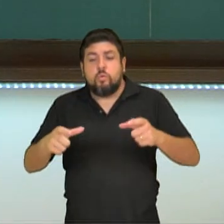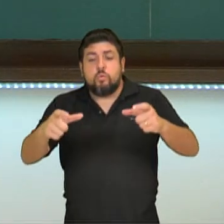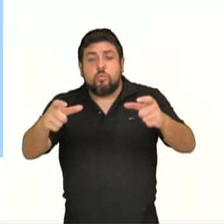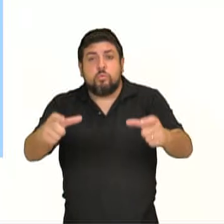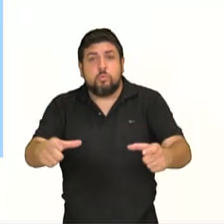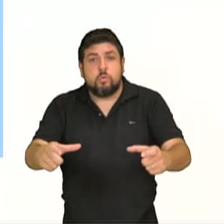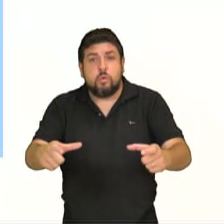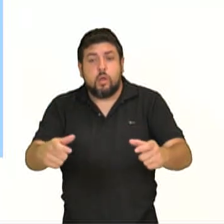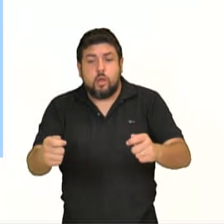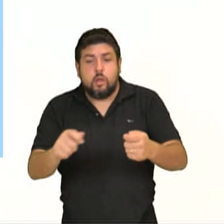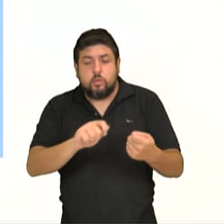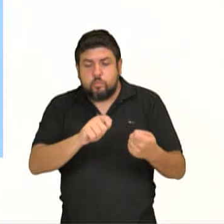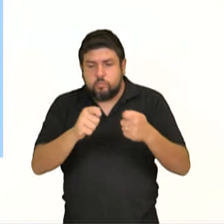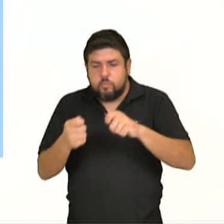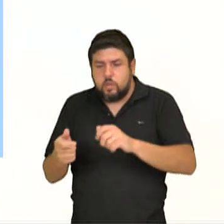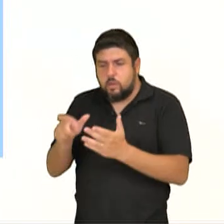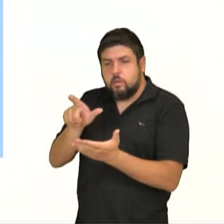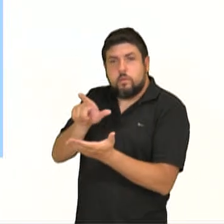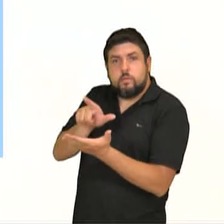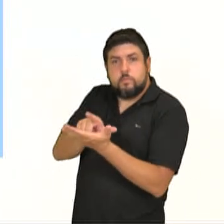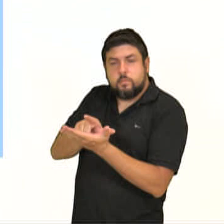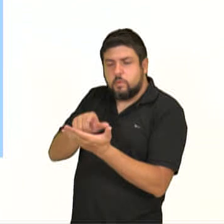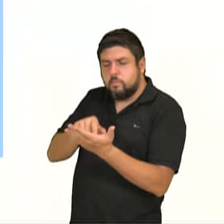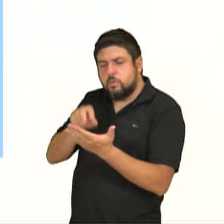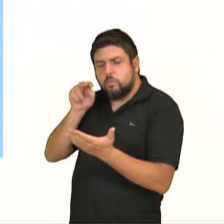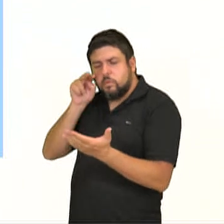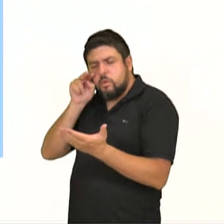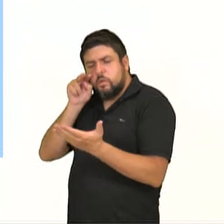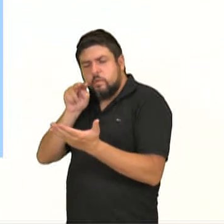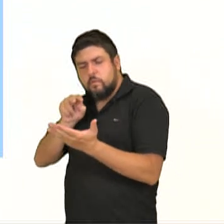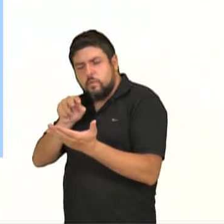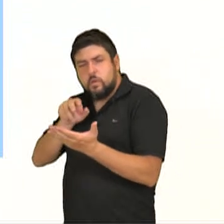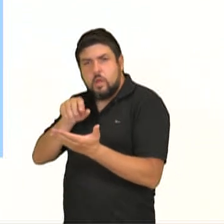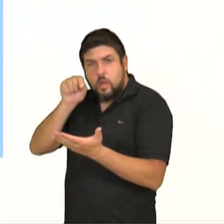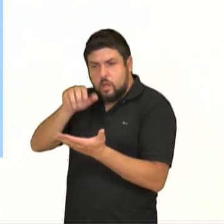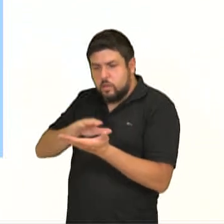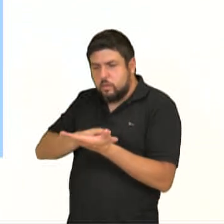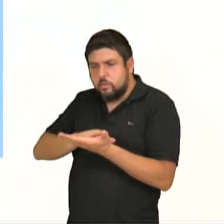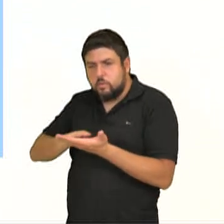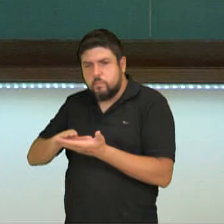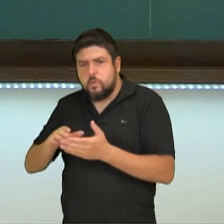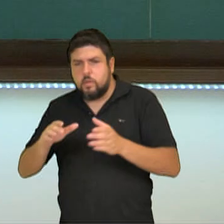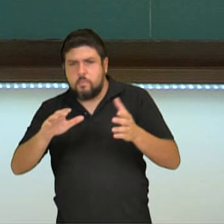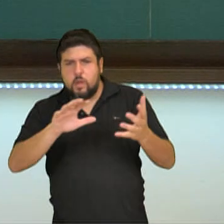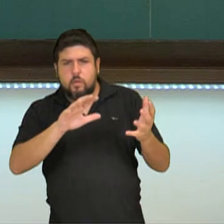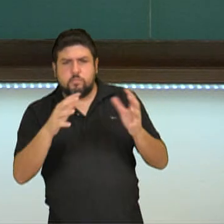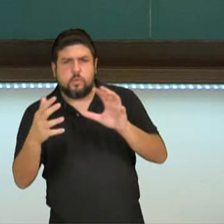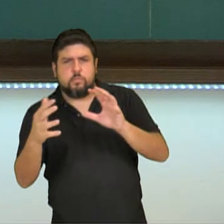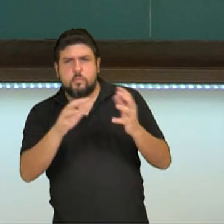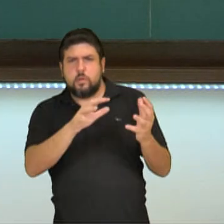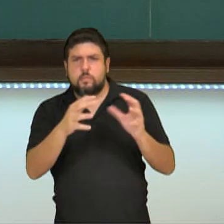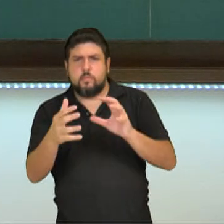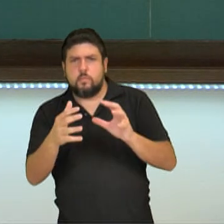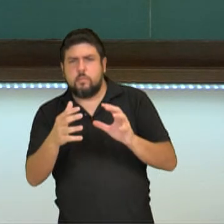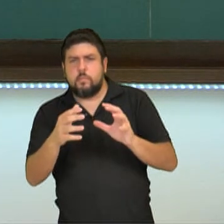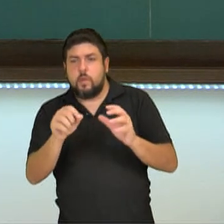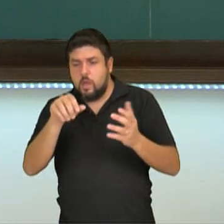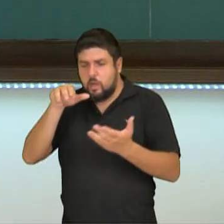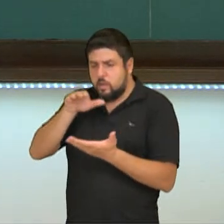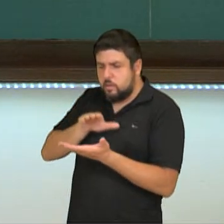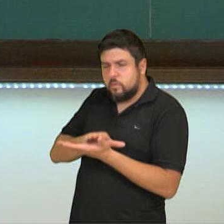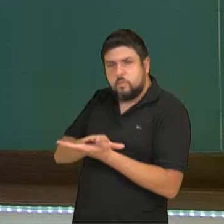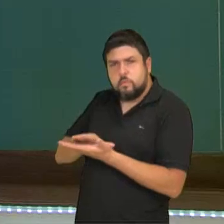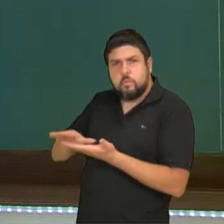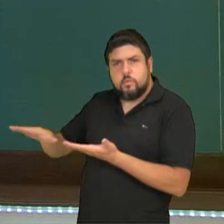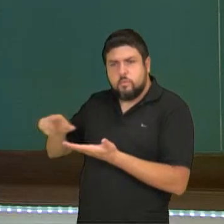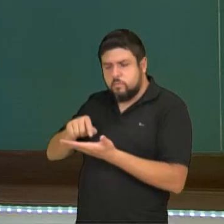região e são geralmente representações bidimensionais de um espaço tridimensional. Então a gente tem